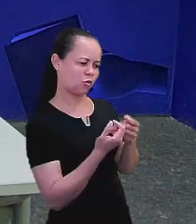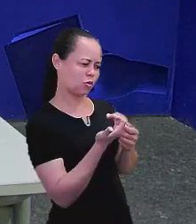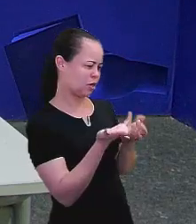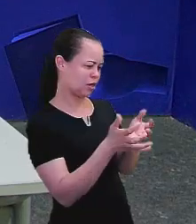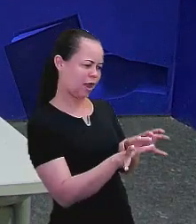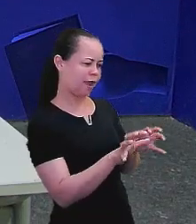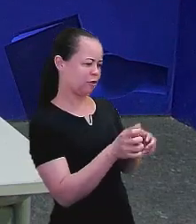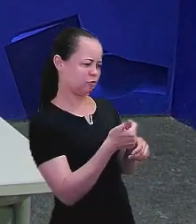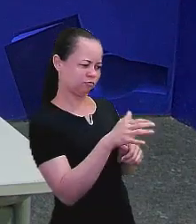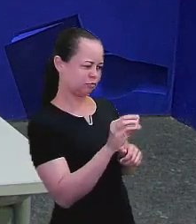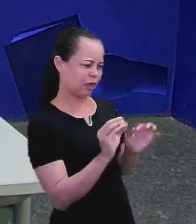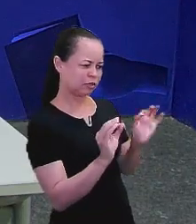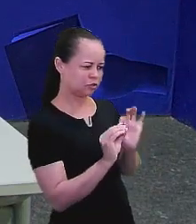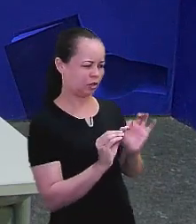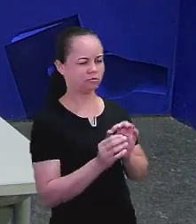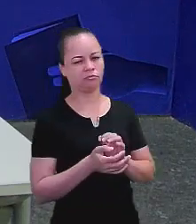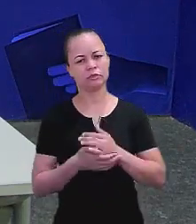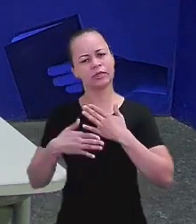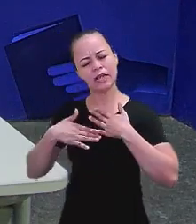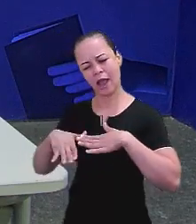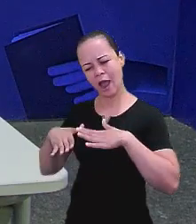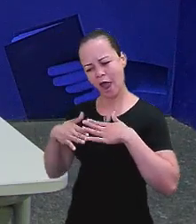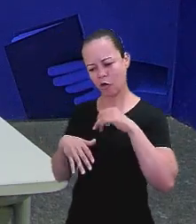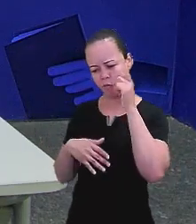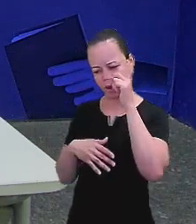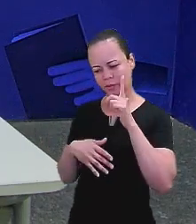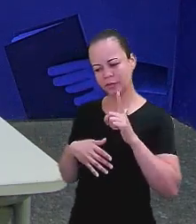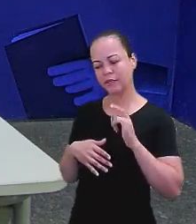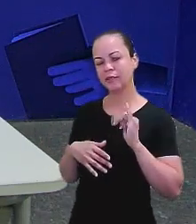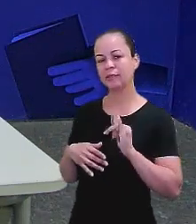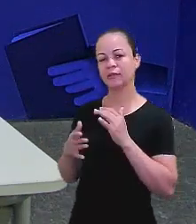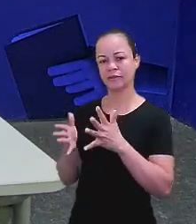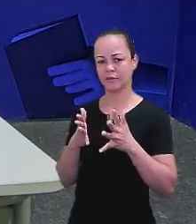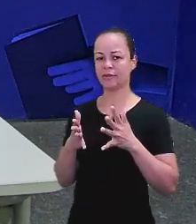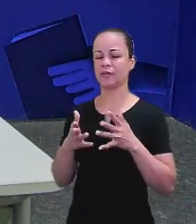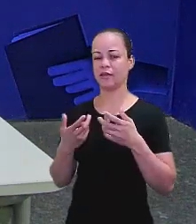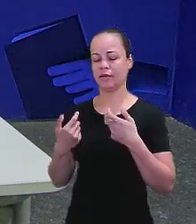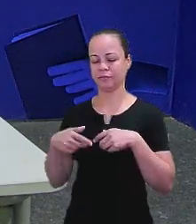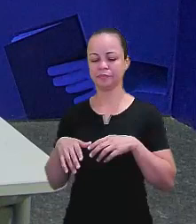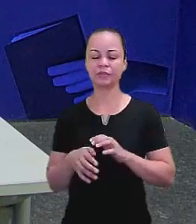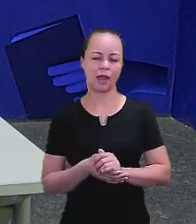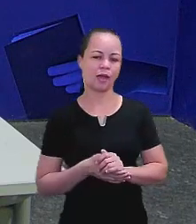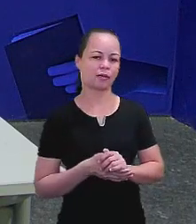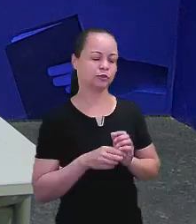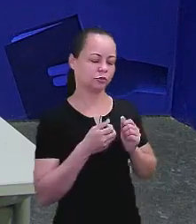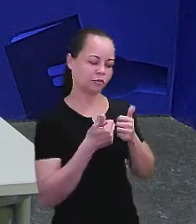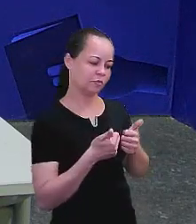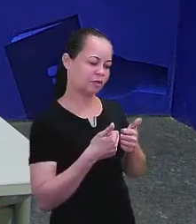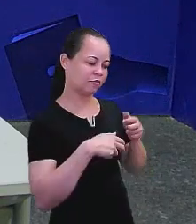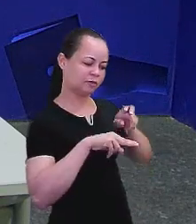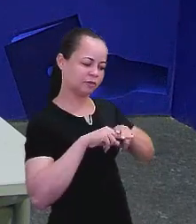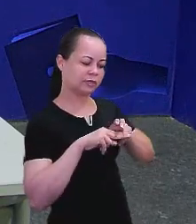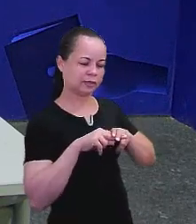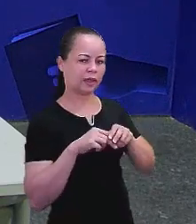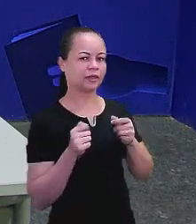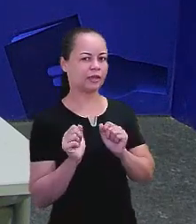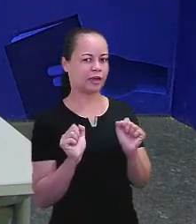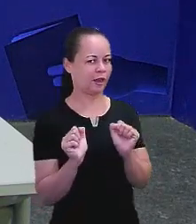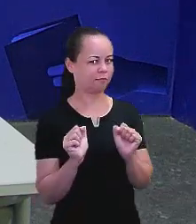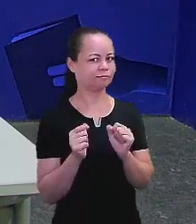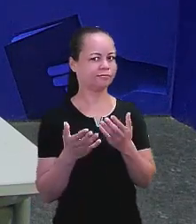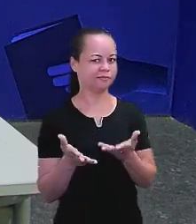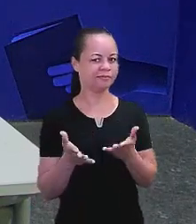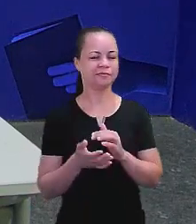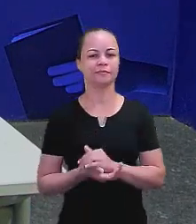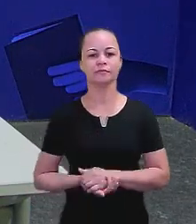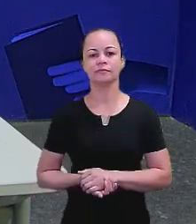Lilinha, vamos ouvir a história, tá bom? Ah, tudo bem, deixa eu sentar aqui, tá? Deixa a Lilinha sentar aqui, que hoje ela tá meio eufórica, né, gente? Então